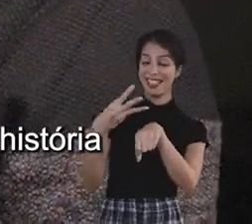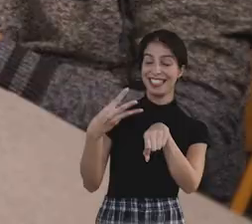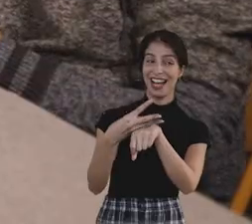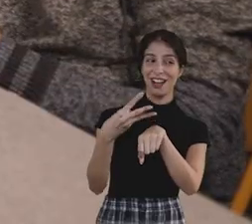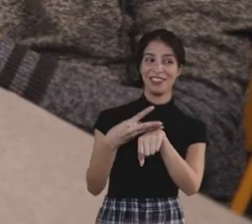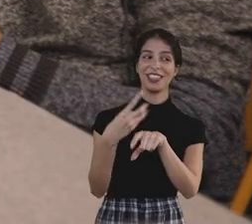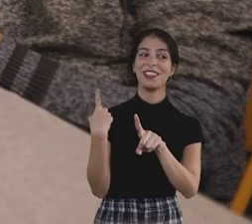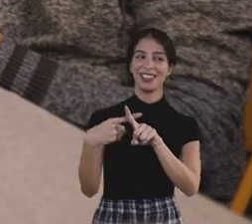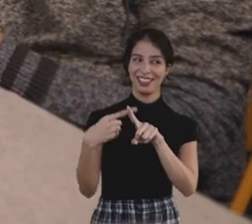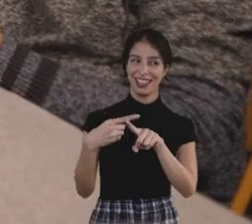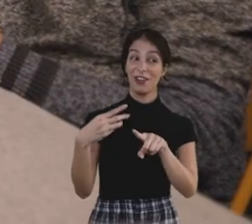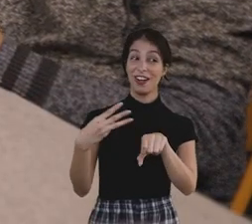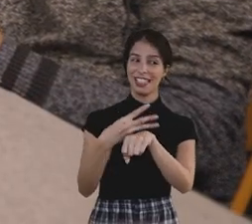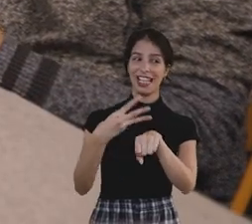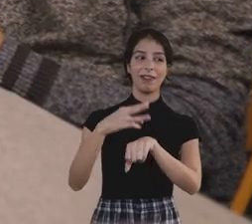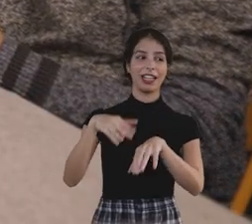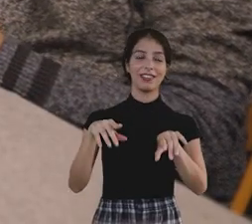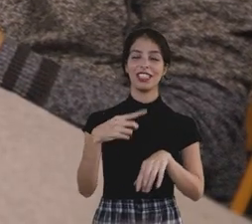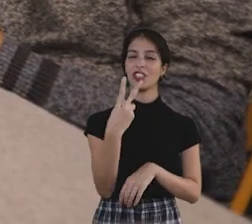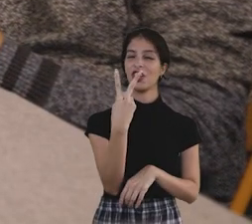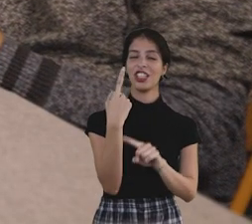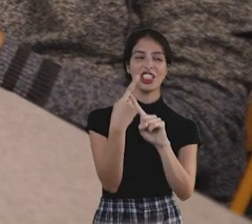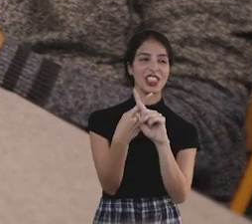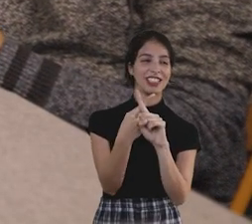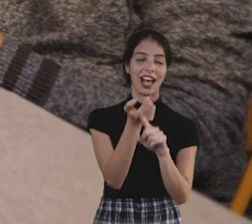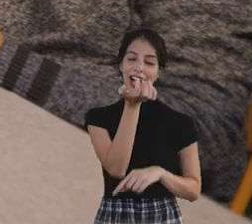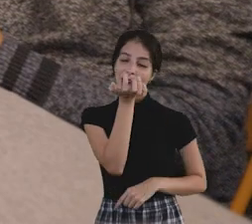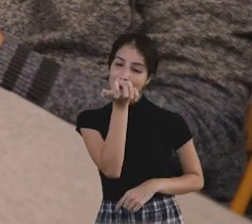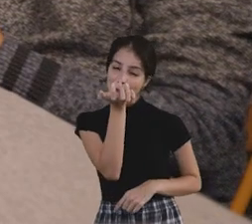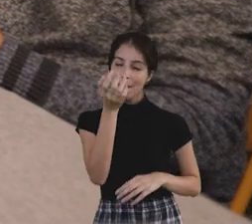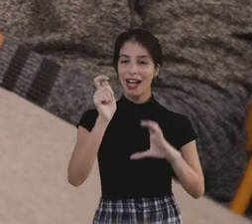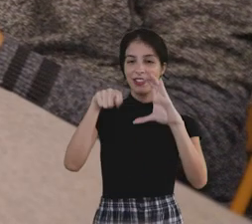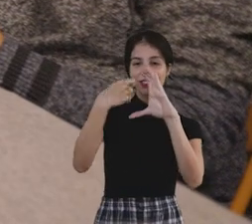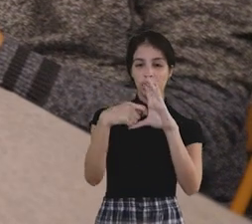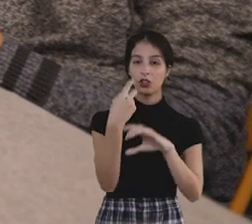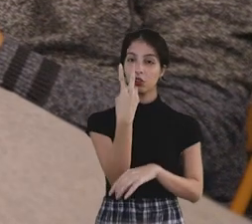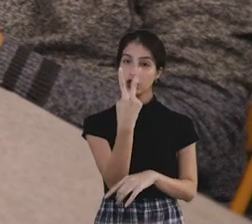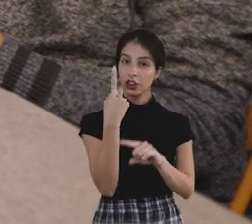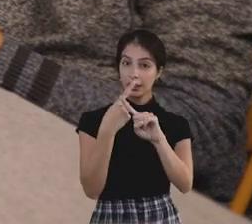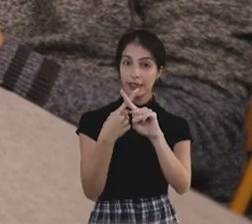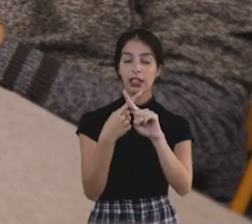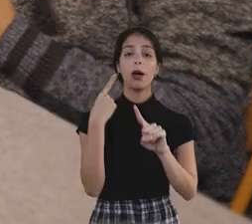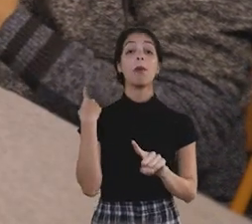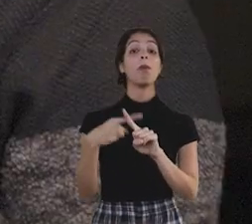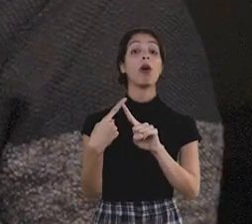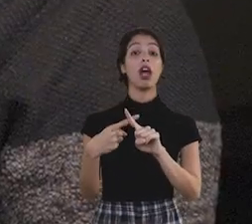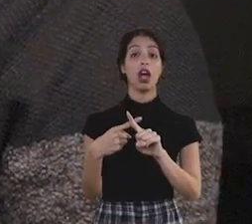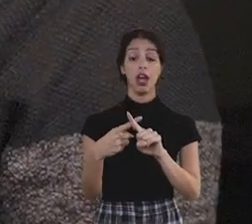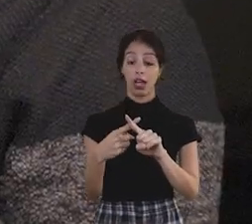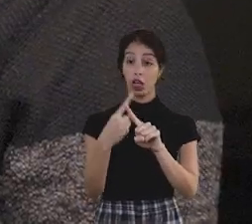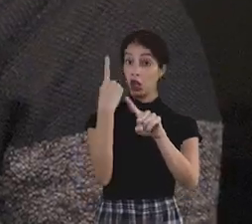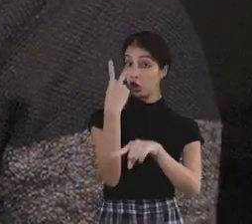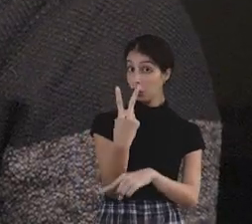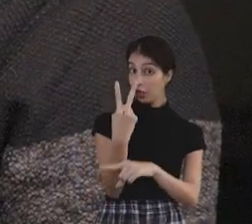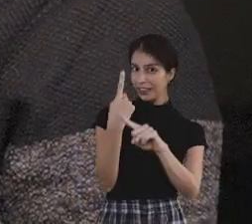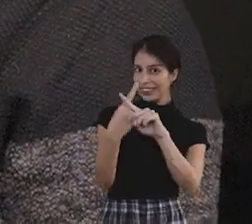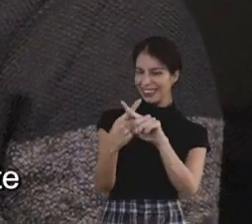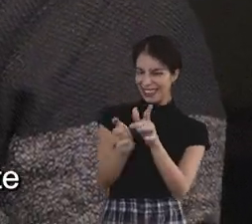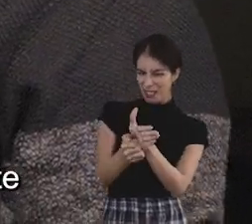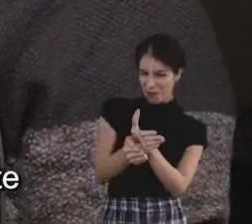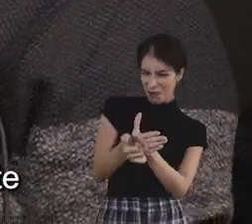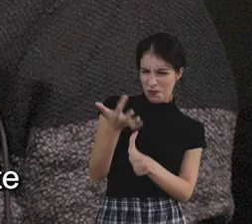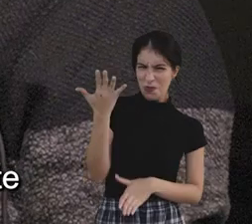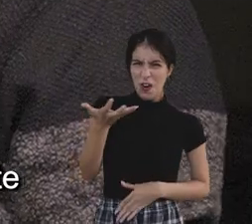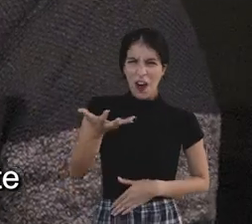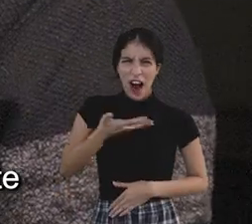vezes Eita polêmico porque é exatamente porque isso é distorce a velocidade da vida